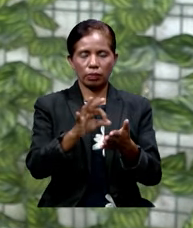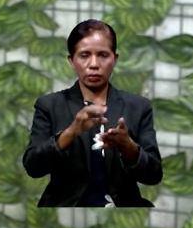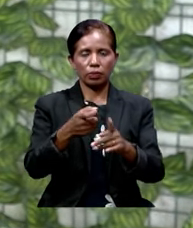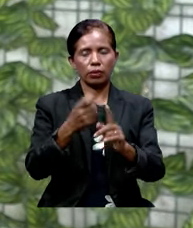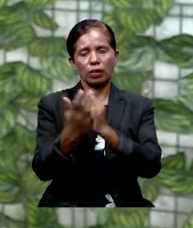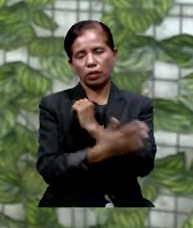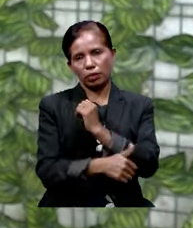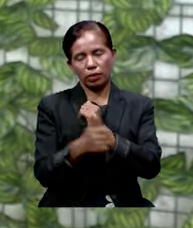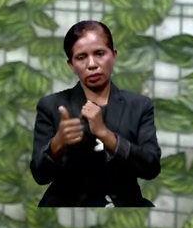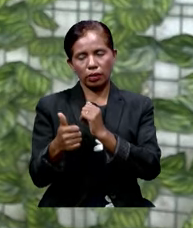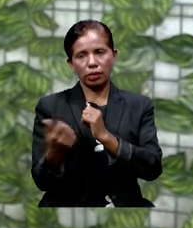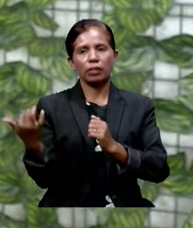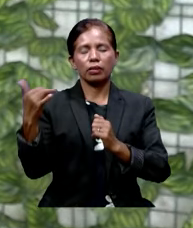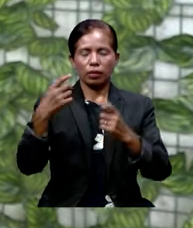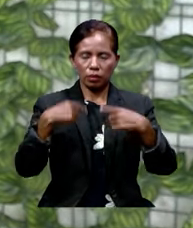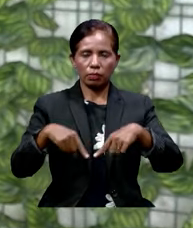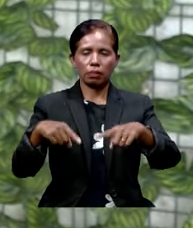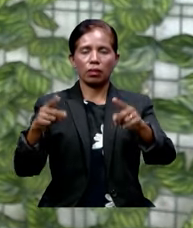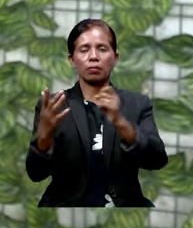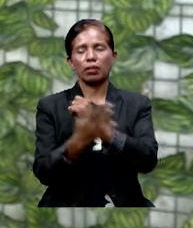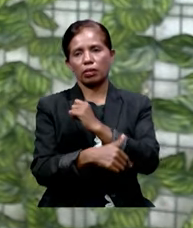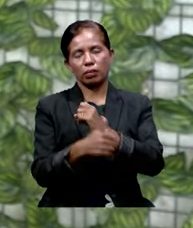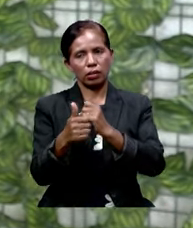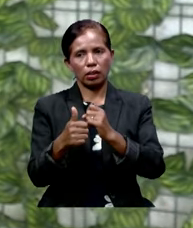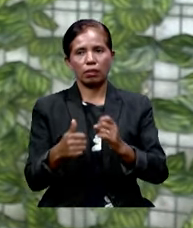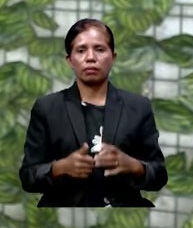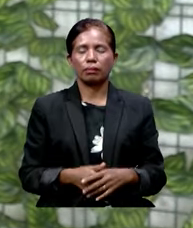israelíur, mos íramos baliur, e